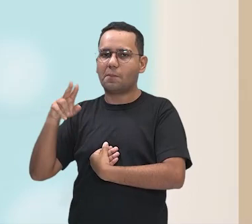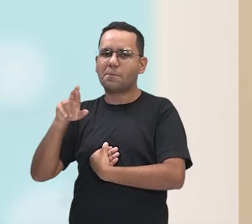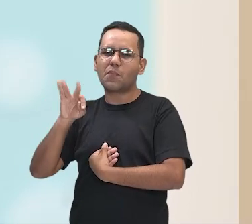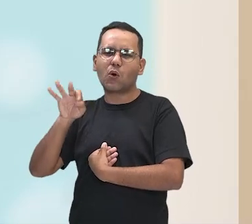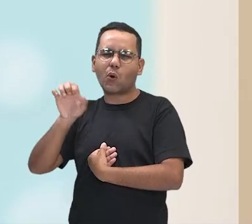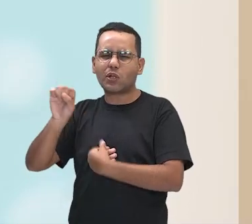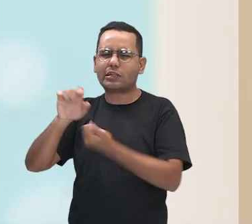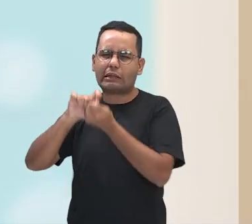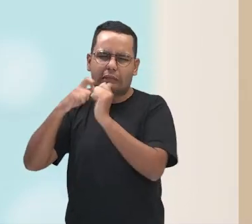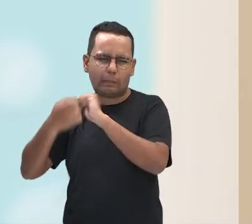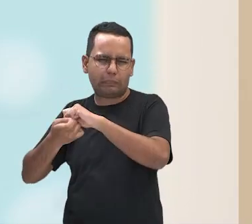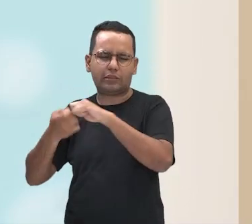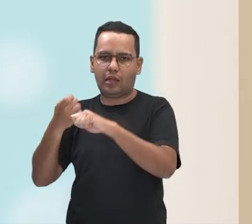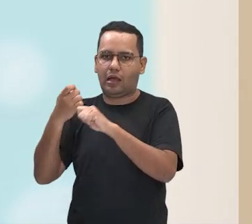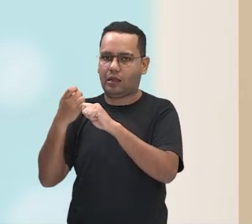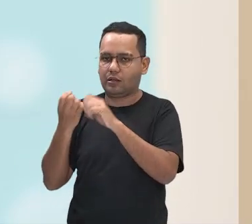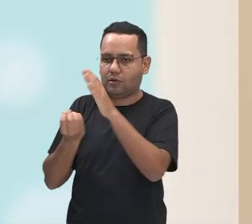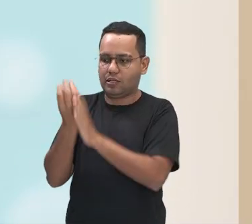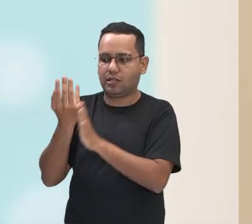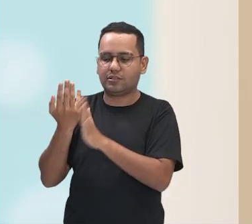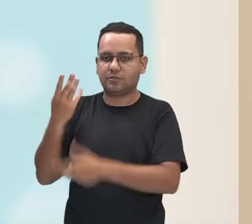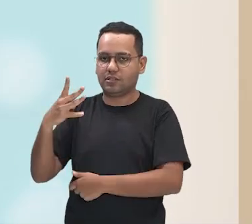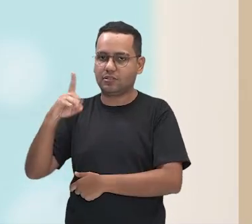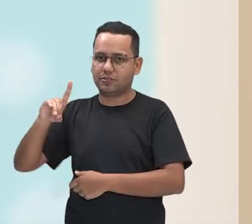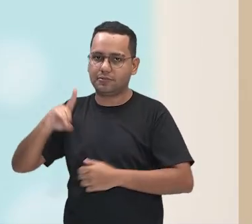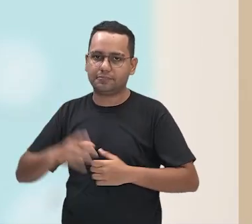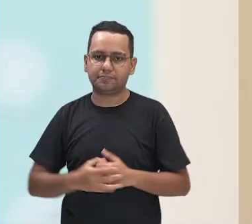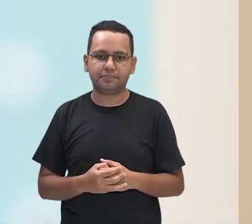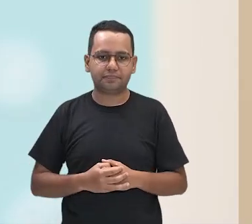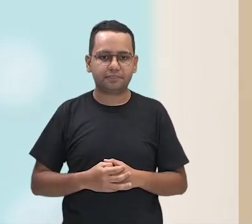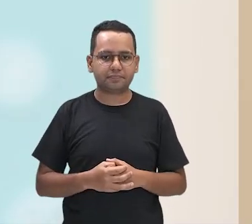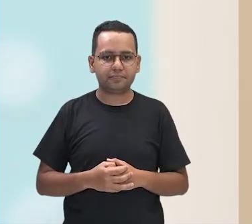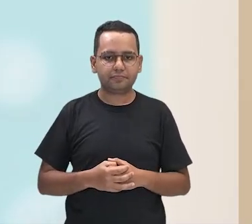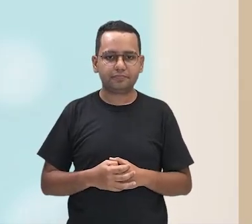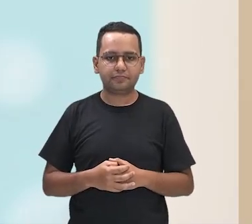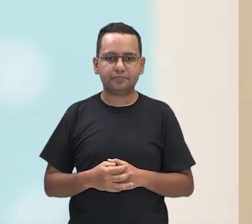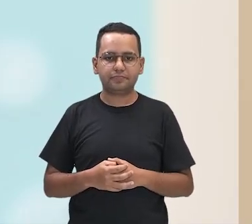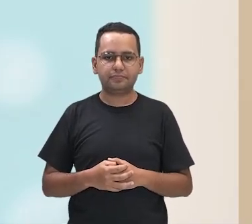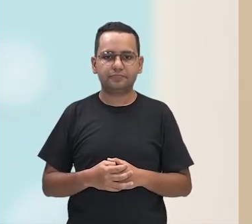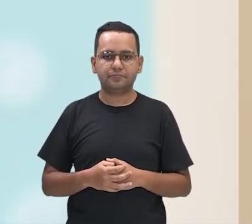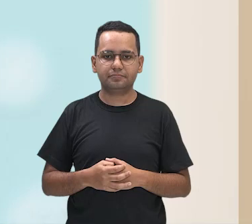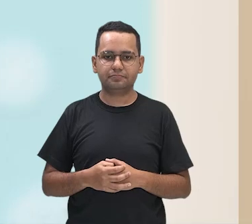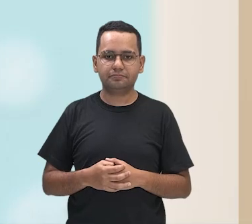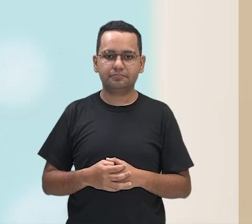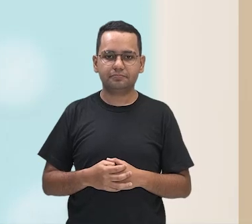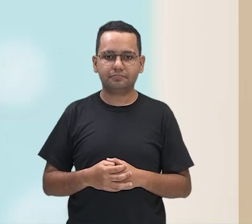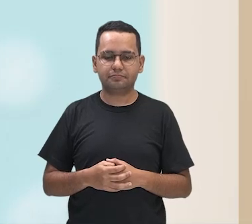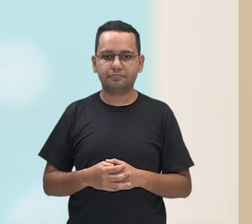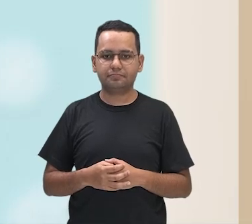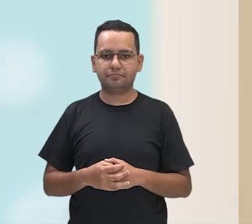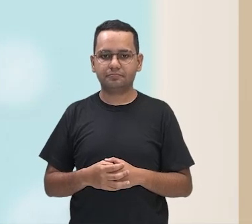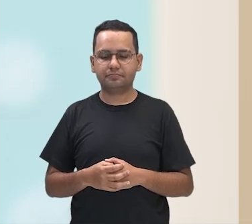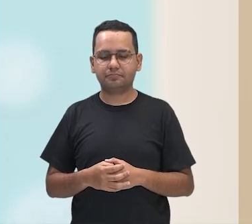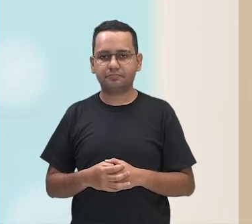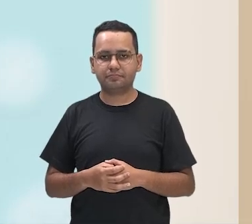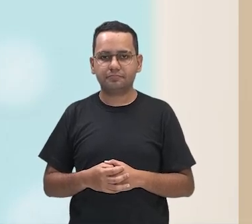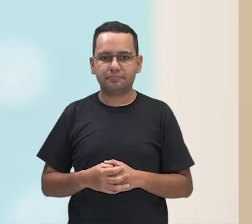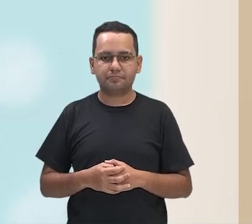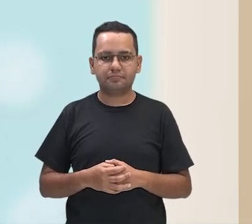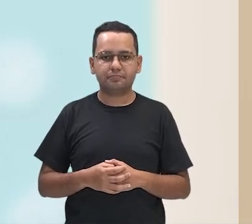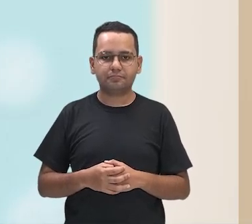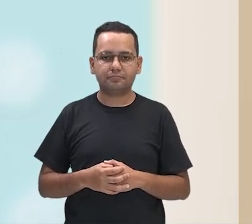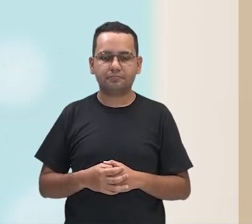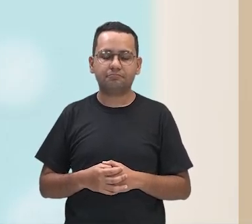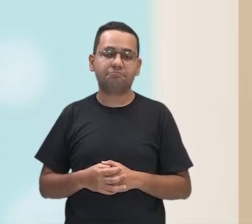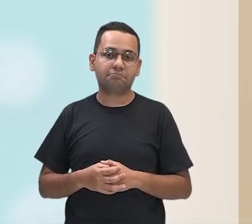como a gente acabou de ver no nosso vídeo da impressora 3D, também com uso medicinal, ou seja, a tecnologia